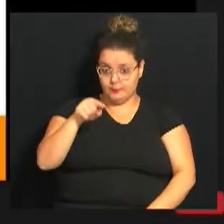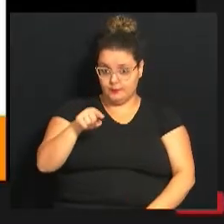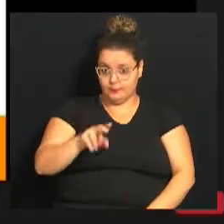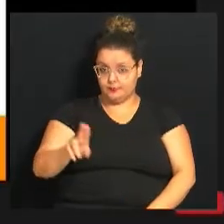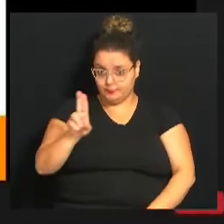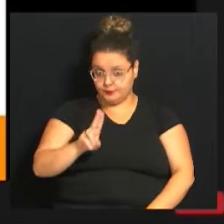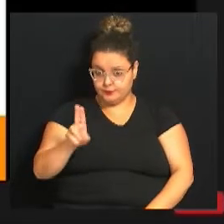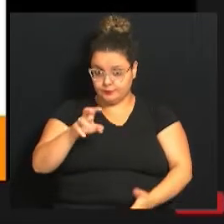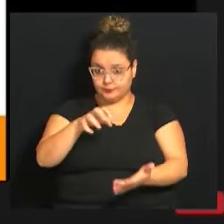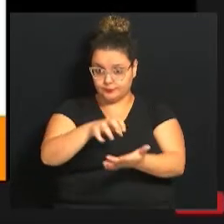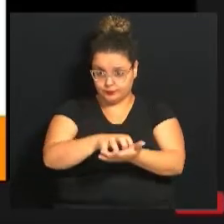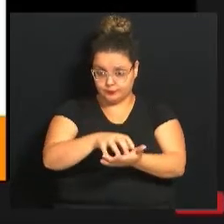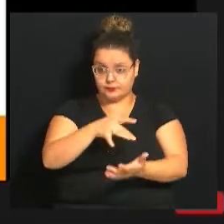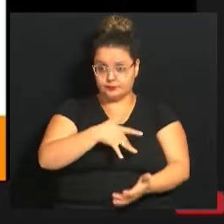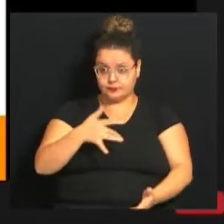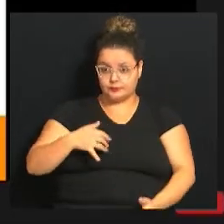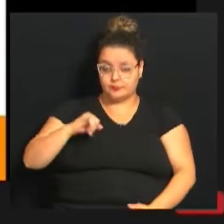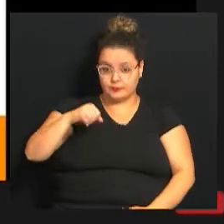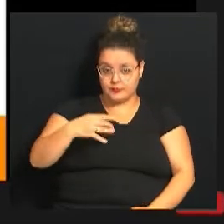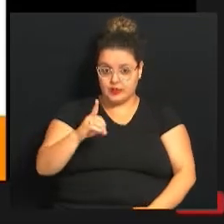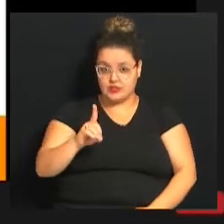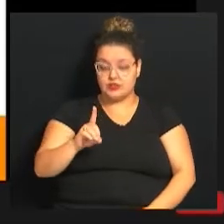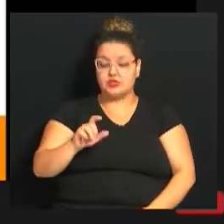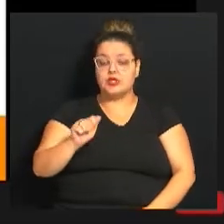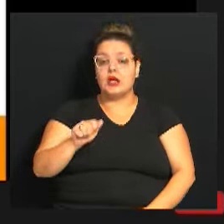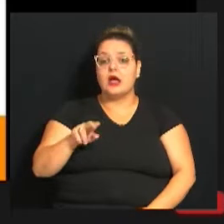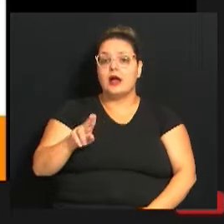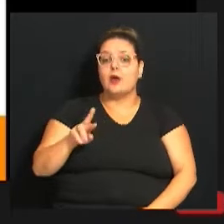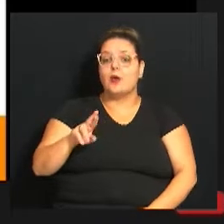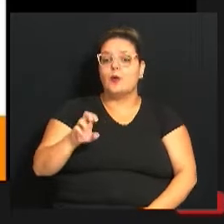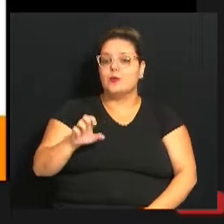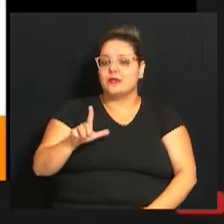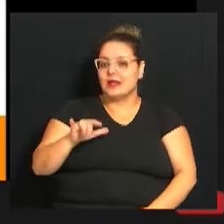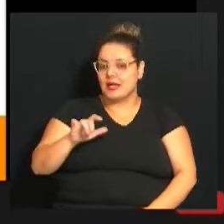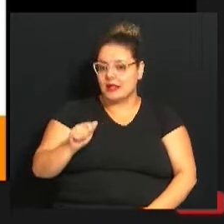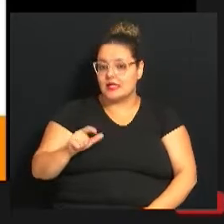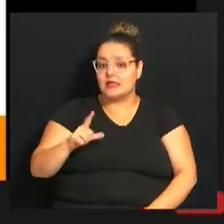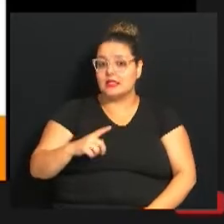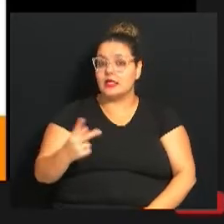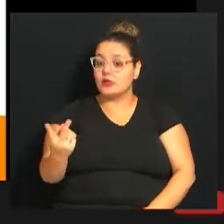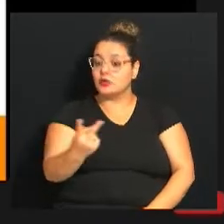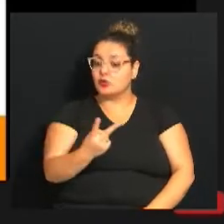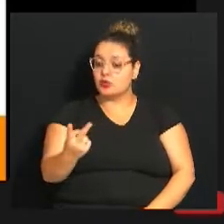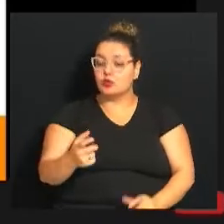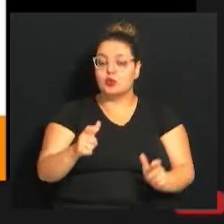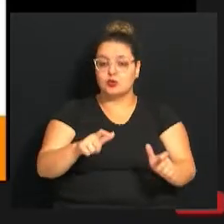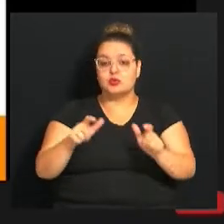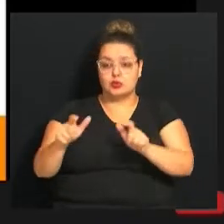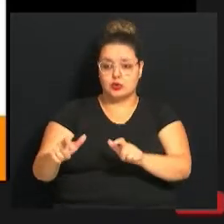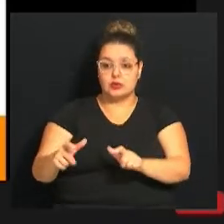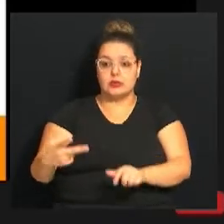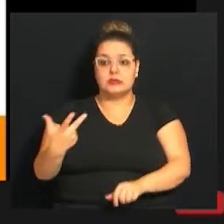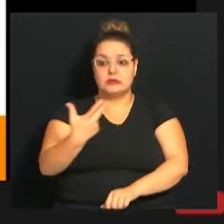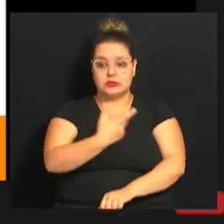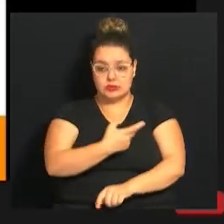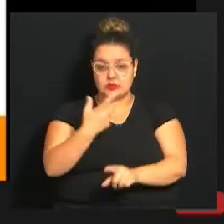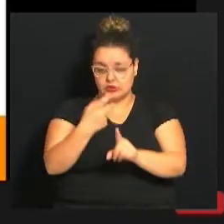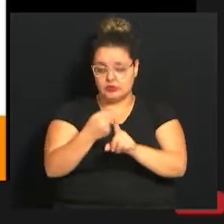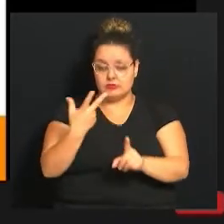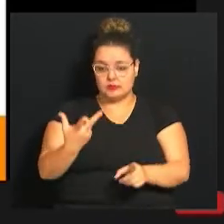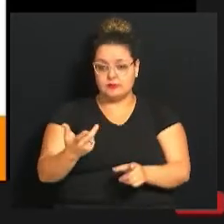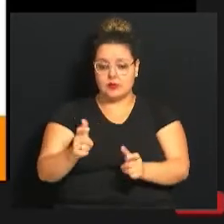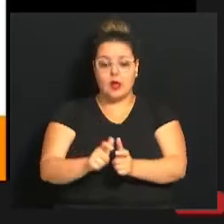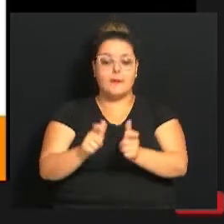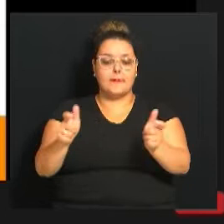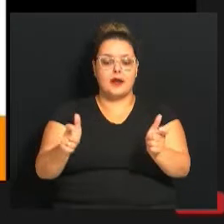Centro de Saúde do Jardim Aurélia, ali eles têm 2 locais de vacinação. Olha, devido à alta demanda,